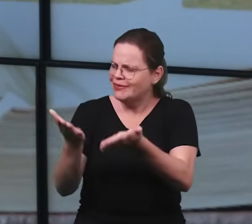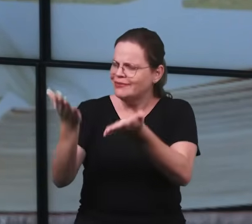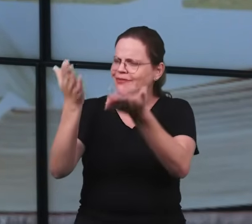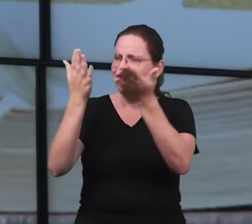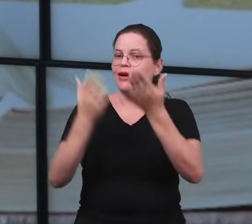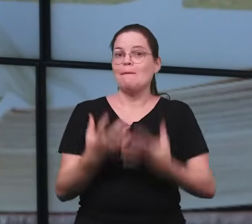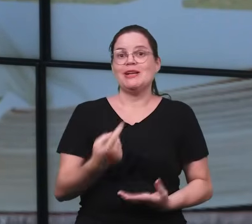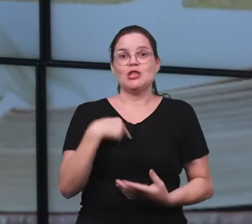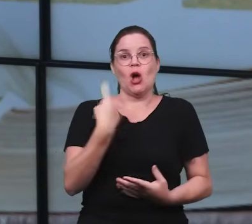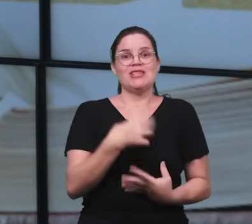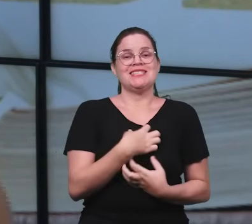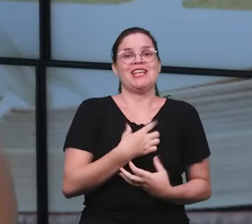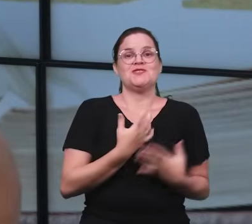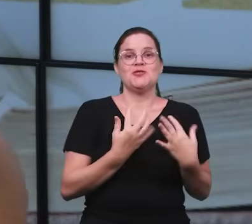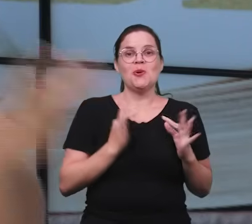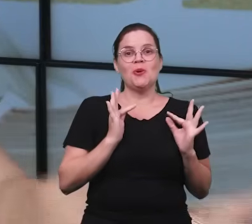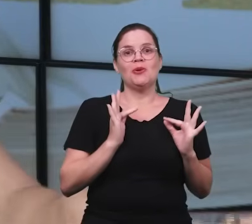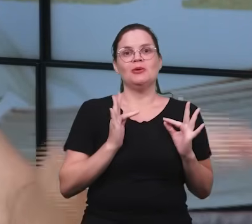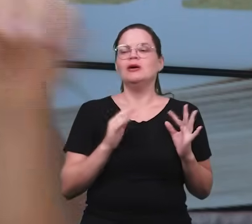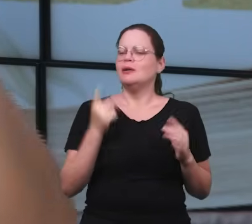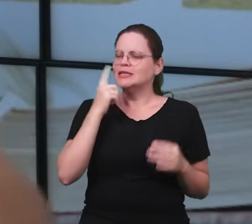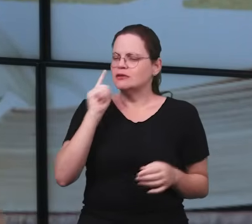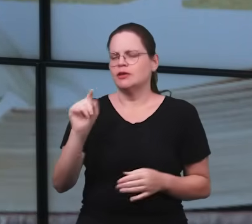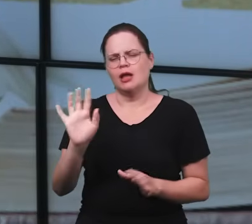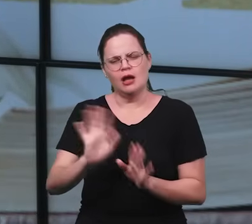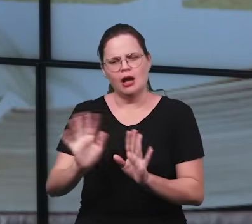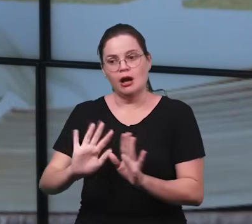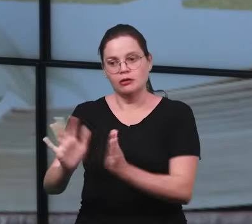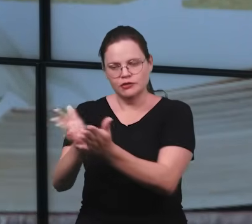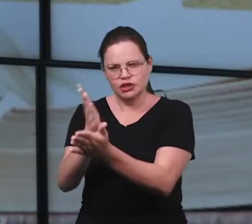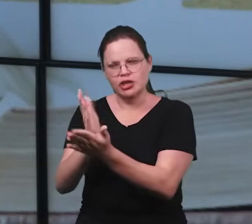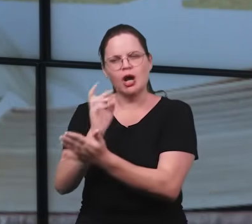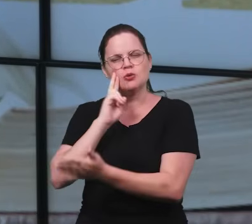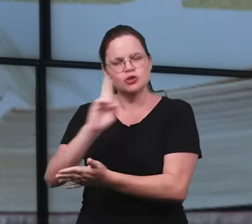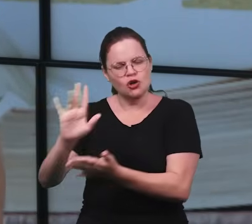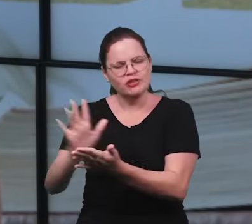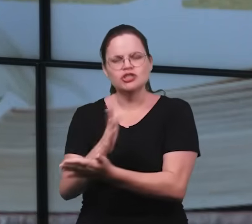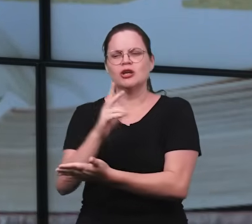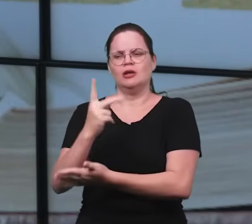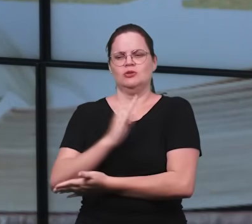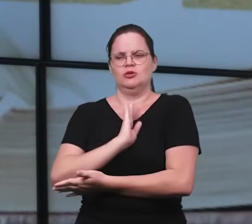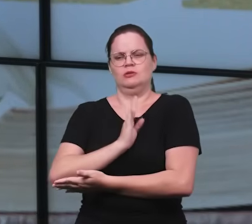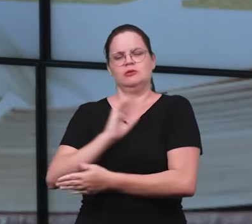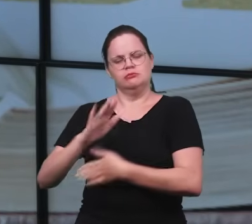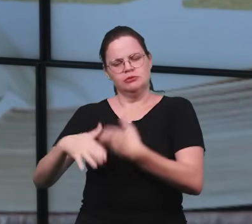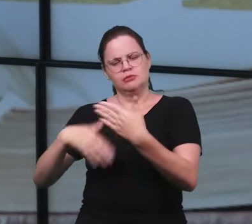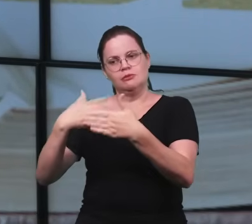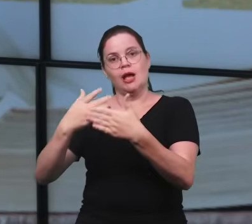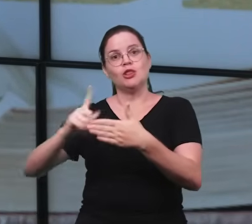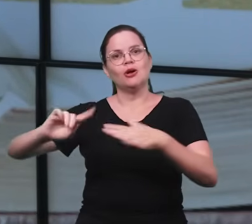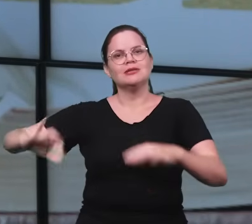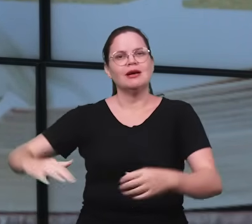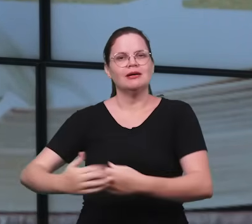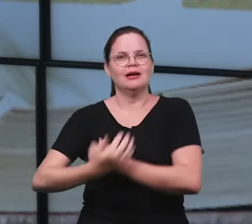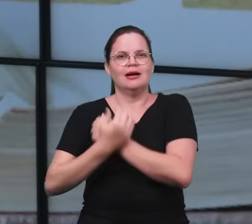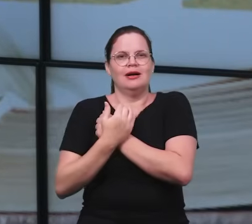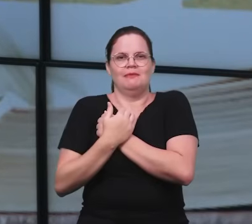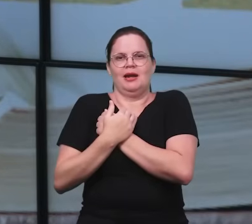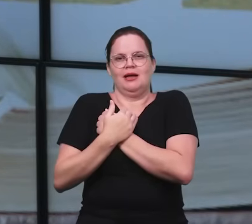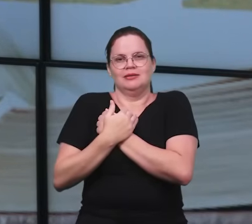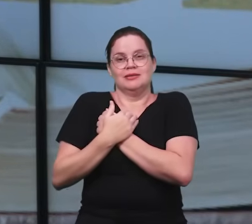vai abrir as portas, o Senhor vai tirar isso do seu coração. E nós vamos ali com os braços